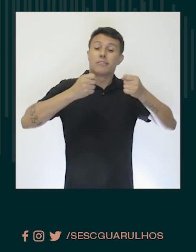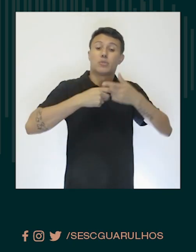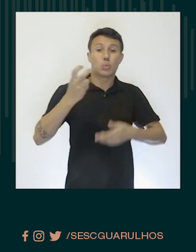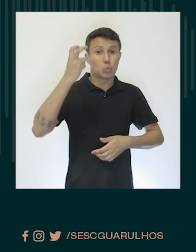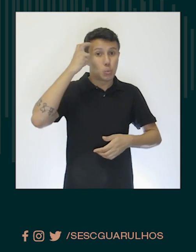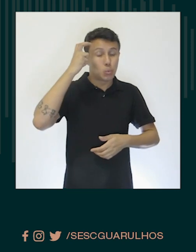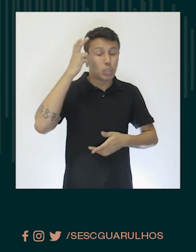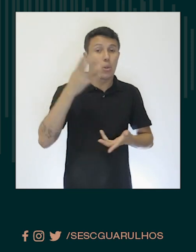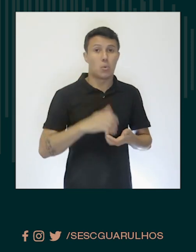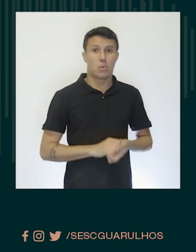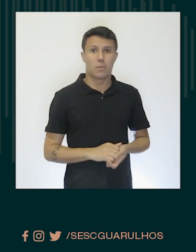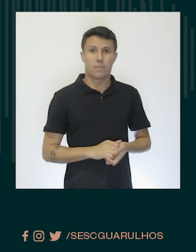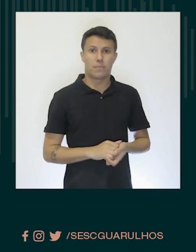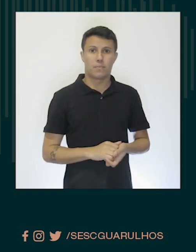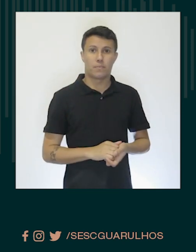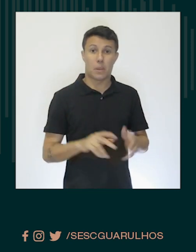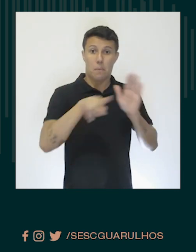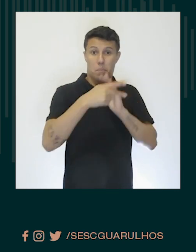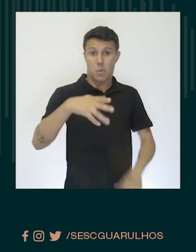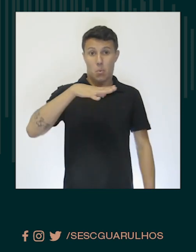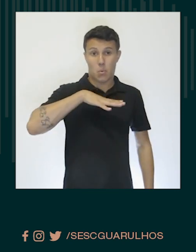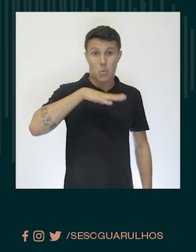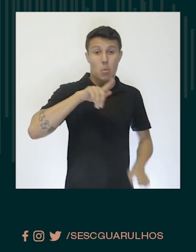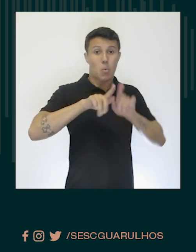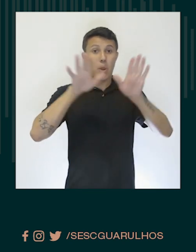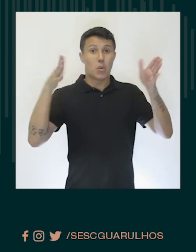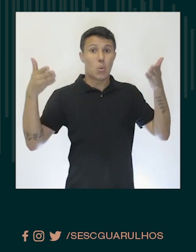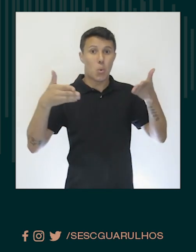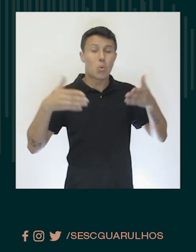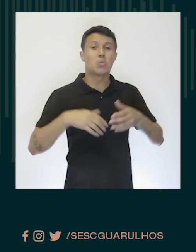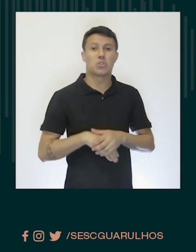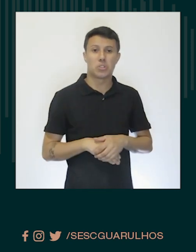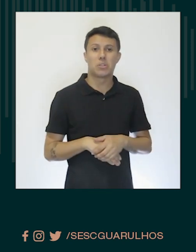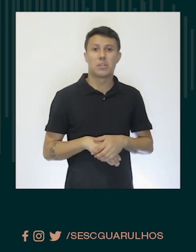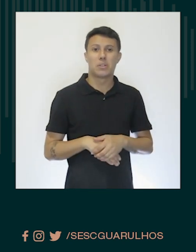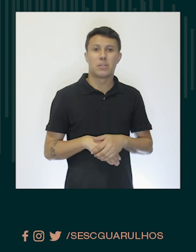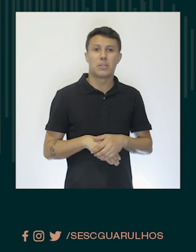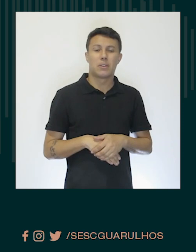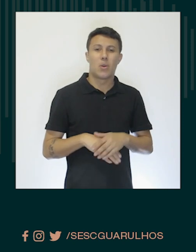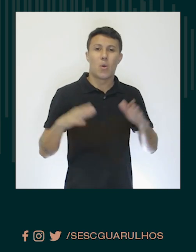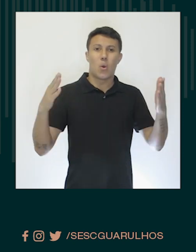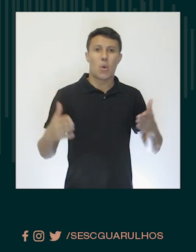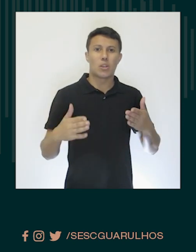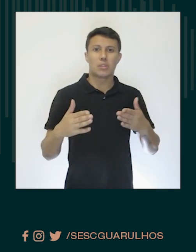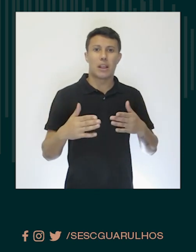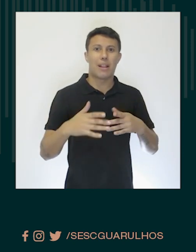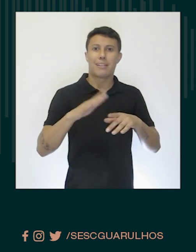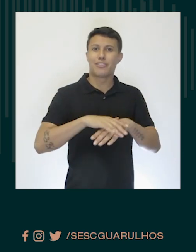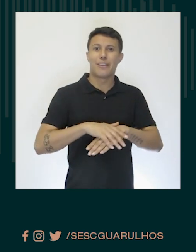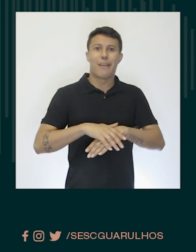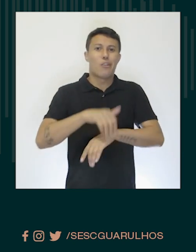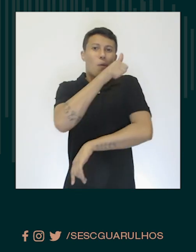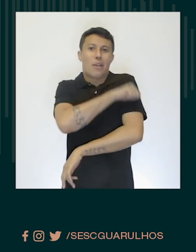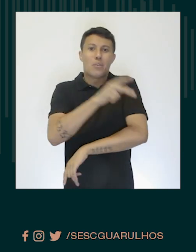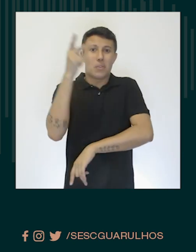E é daqui de Guarulhos, não sei se ela mora em Guarulhos hoje, mas ela tá numa ponte Rio-São Paulo, muito doido